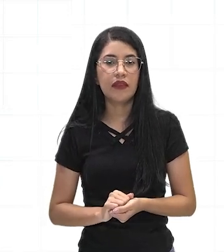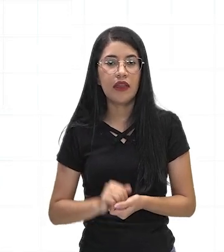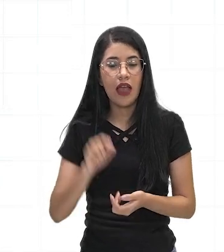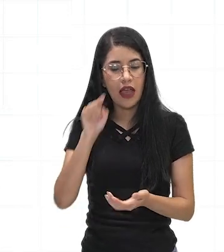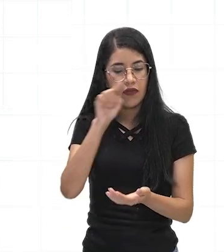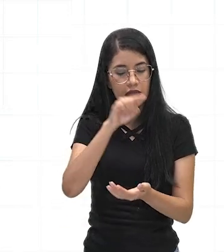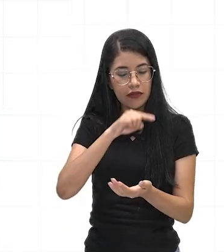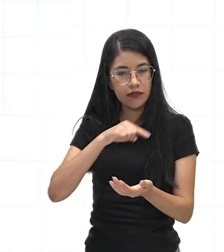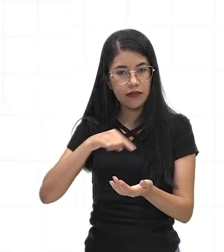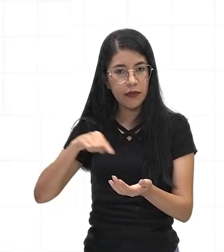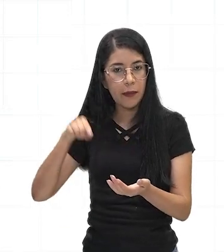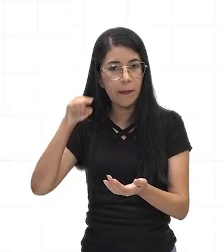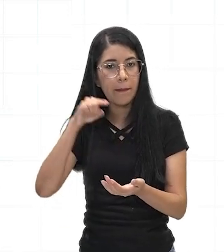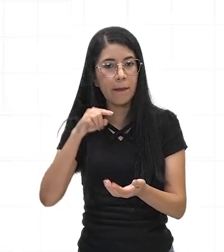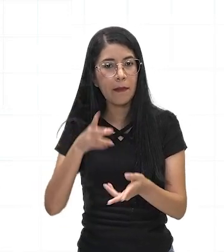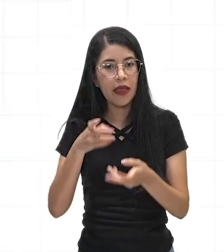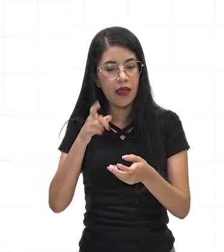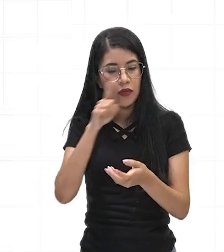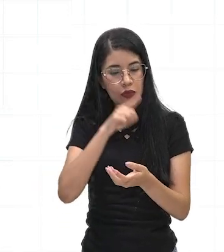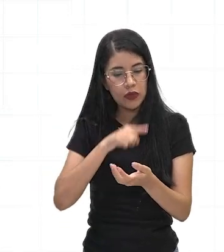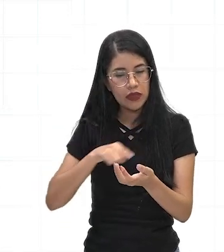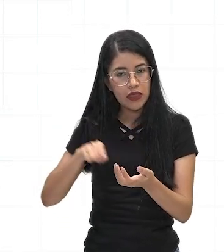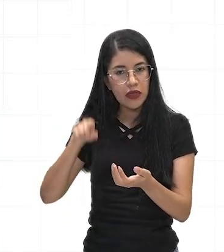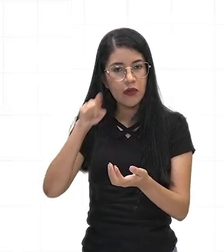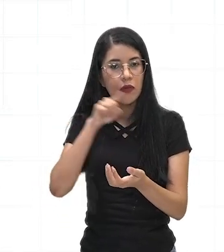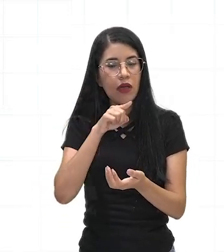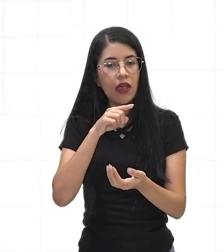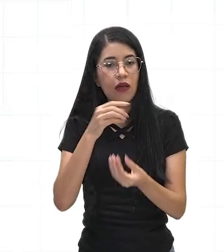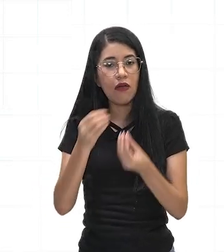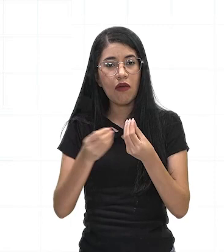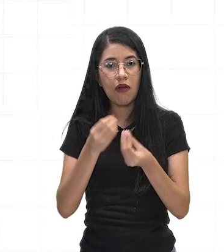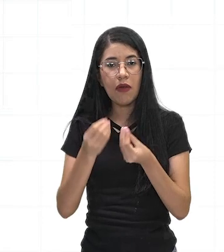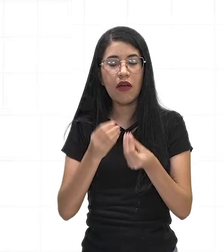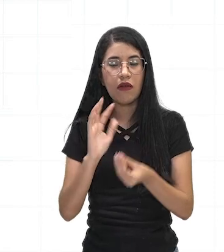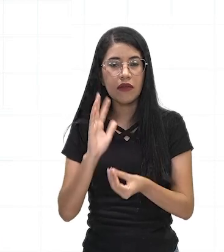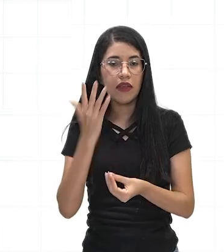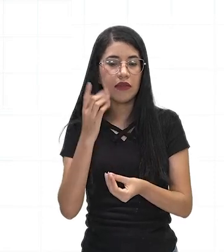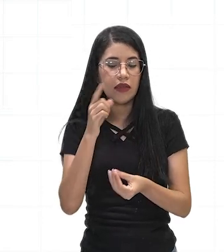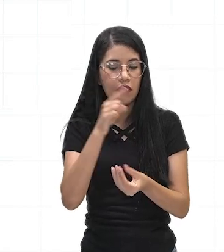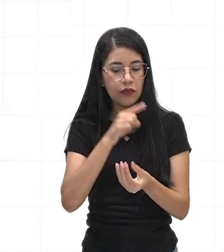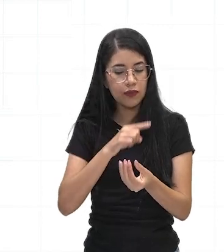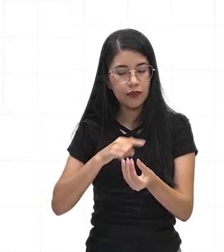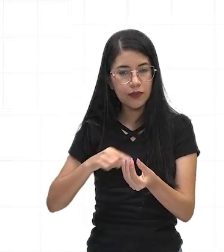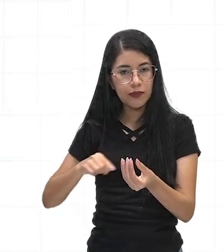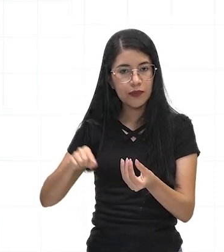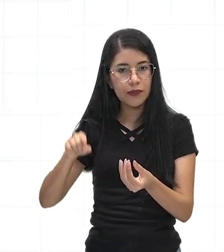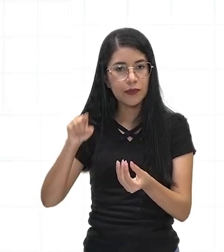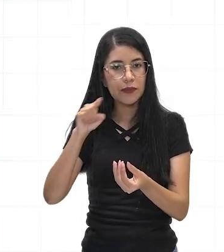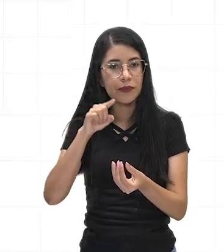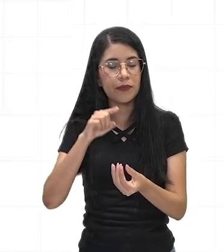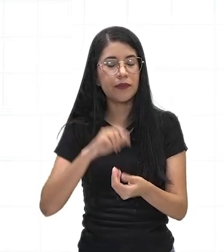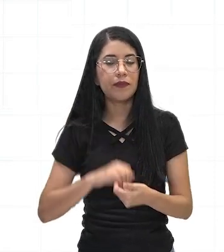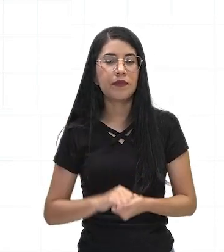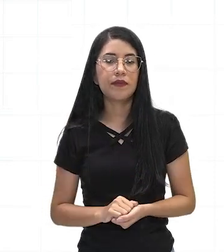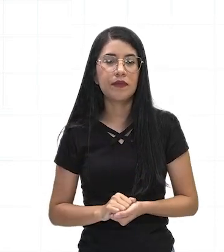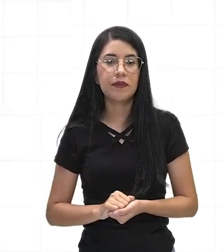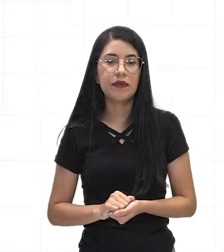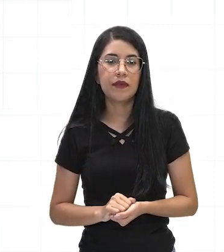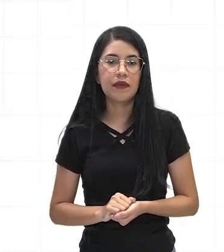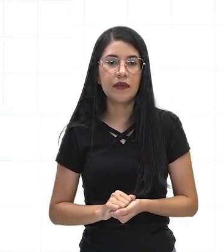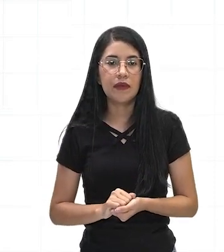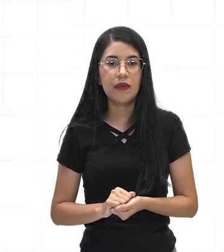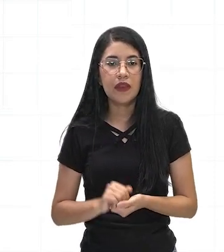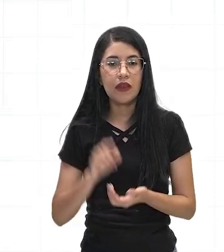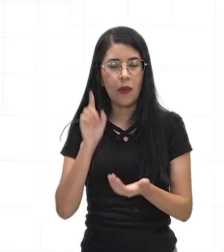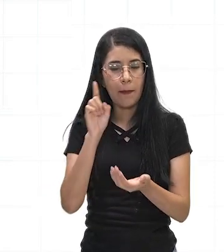volta, e você observa esse círculo, que é esse caminho, que é justamente a órbita que a Lua está percorrendo. Então, nesse ponto que ela está